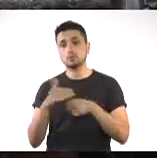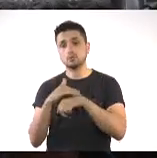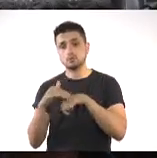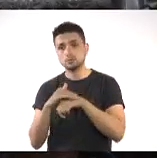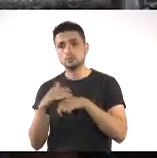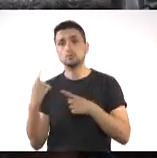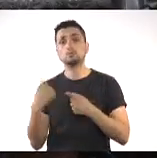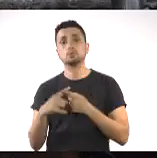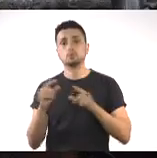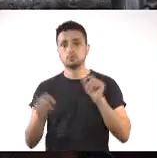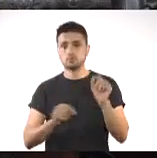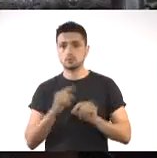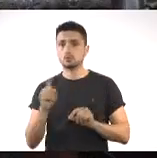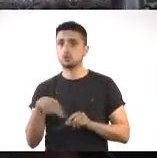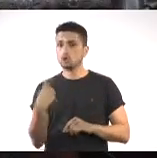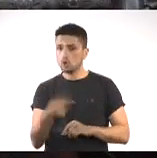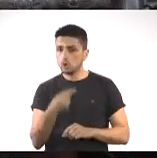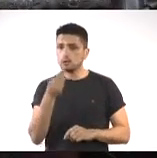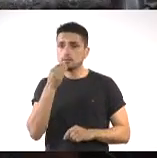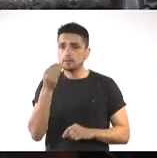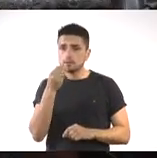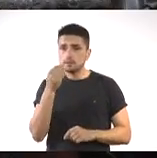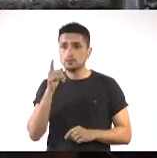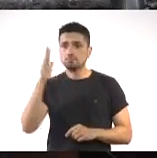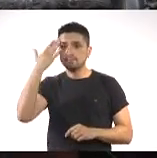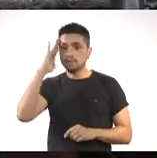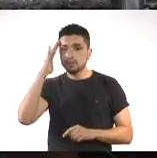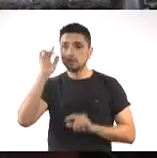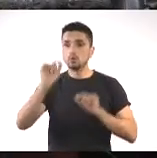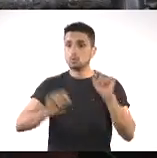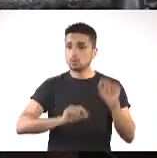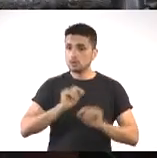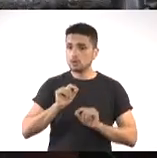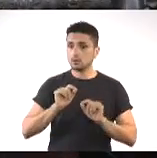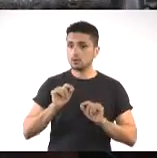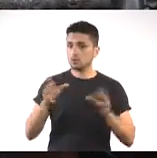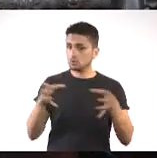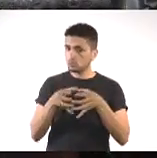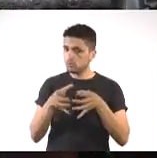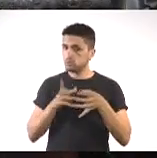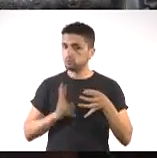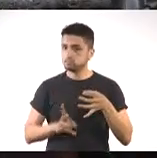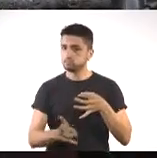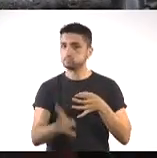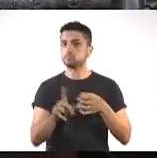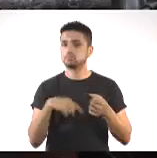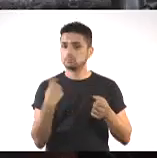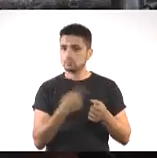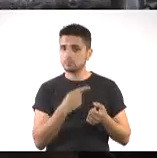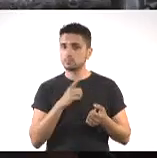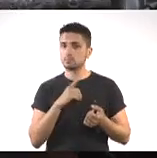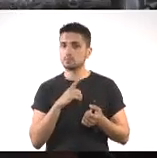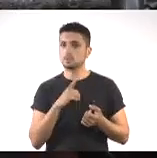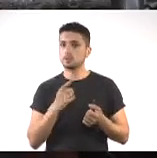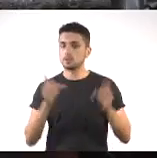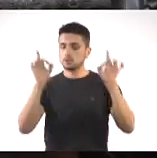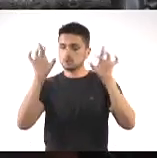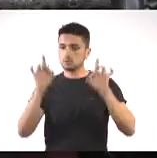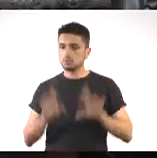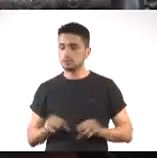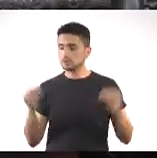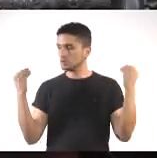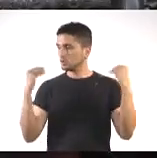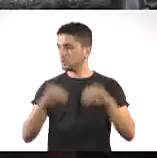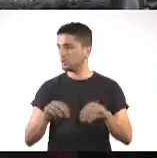que deveríamos ter o entendimento dos presidentes das comissões permanentes para podermos instalar as especiais e por aí